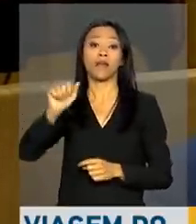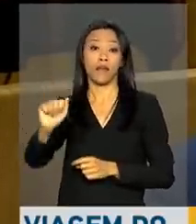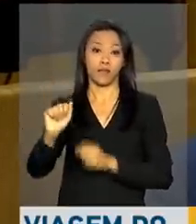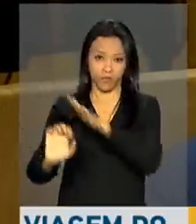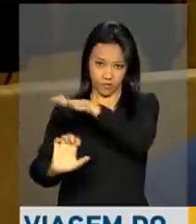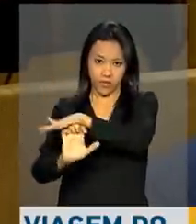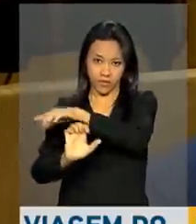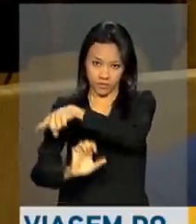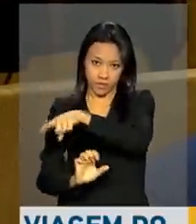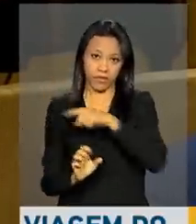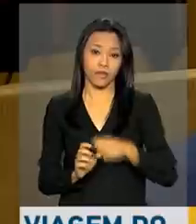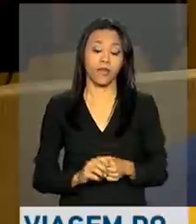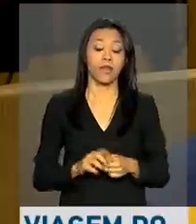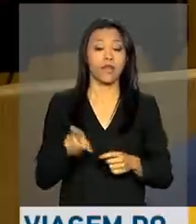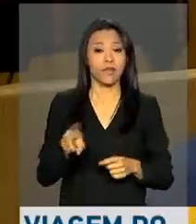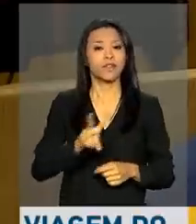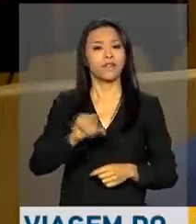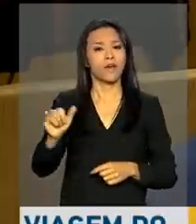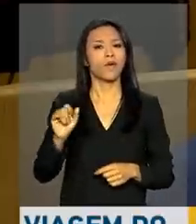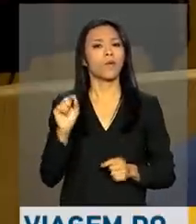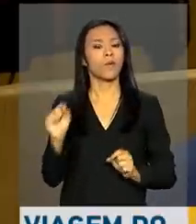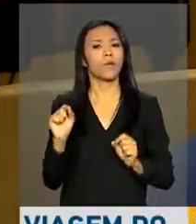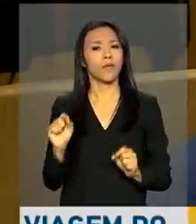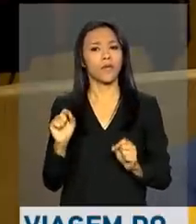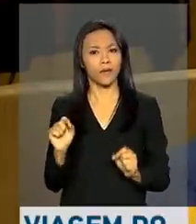Eles vão investir numa rota